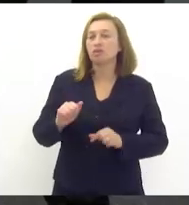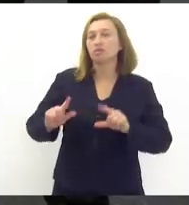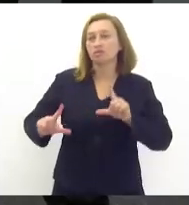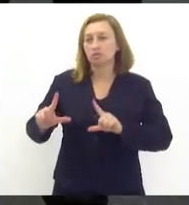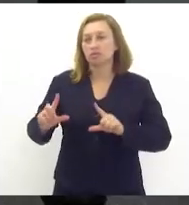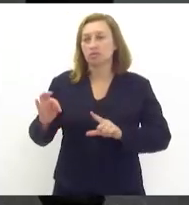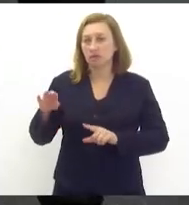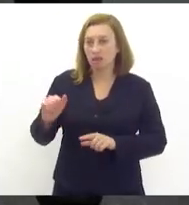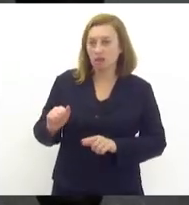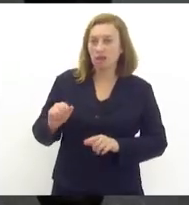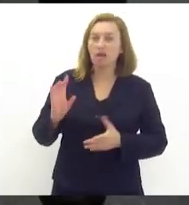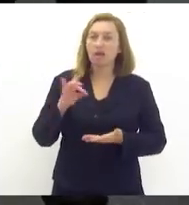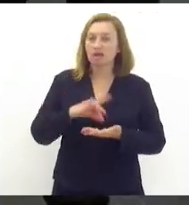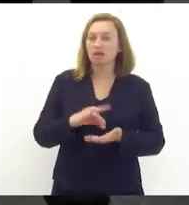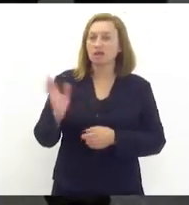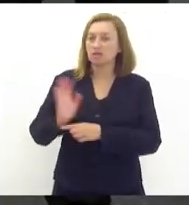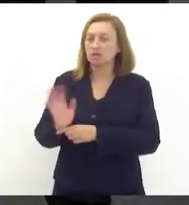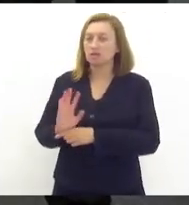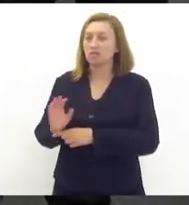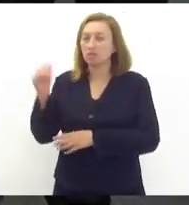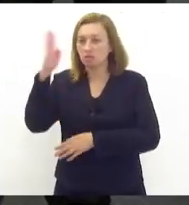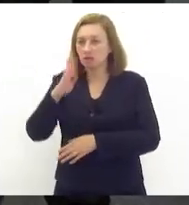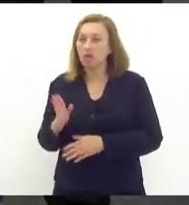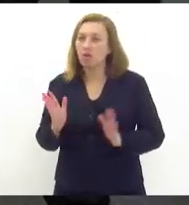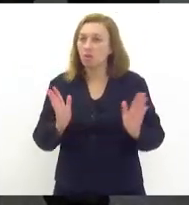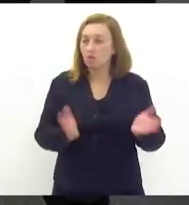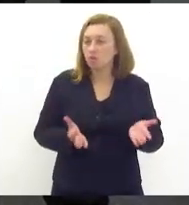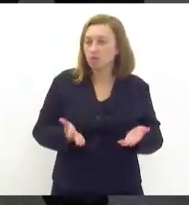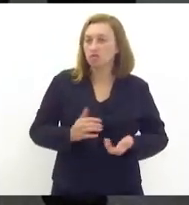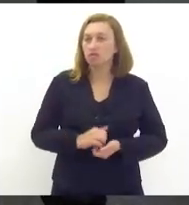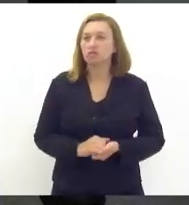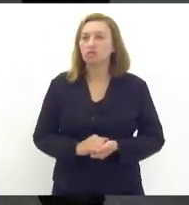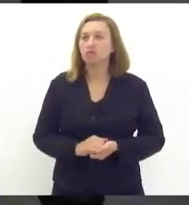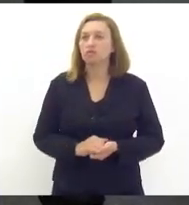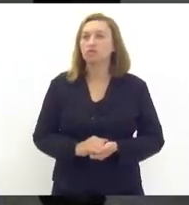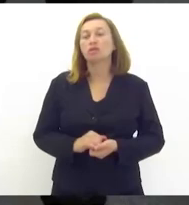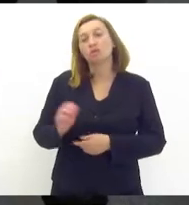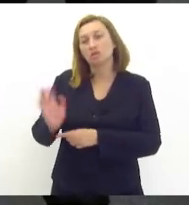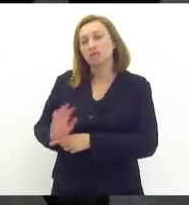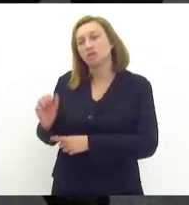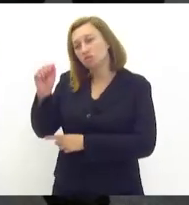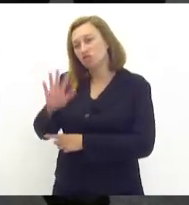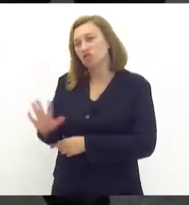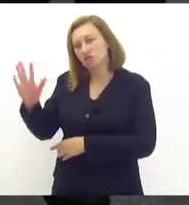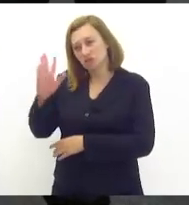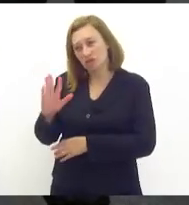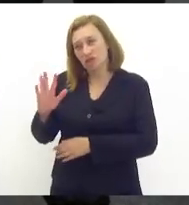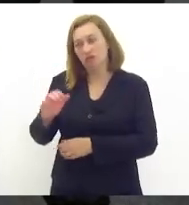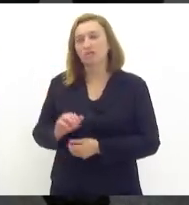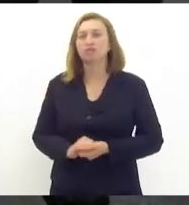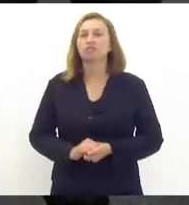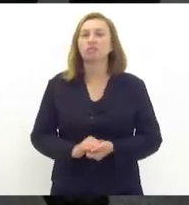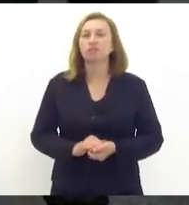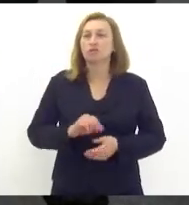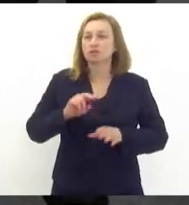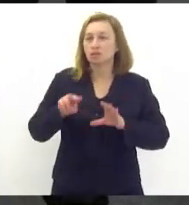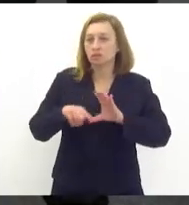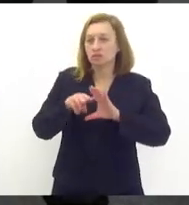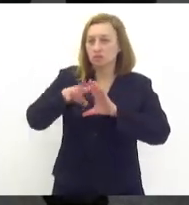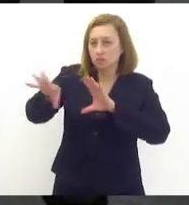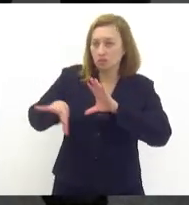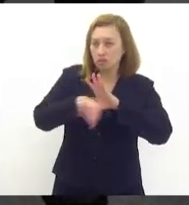a realidade do cinema nacional hoje é que do cinema em geral da exibição de obras audiovisuais é que